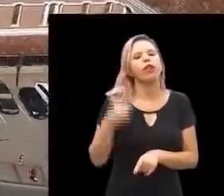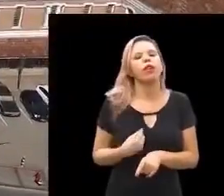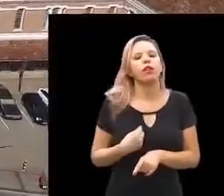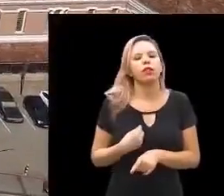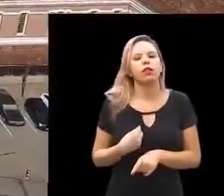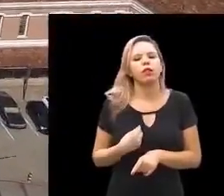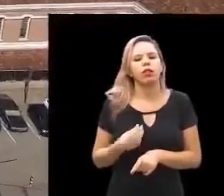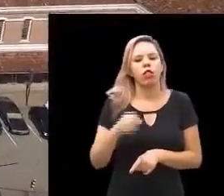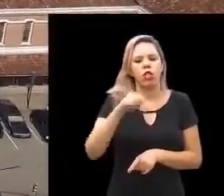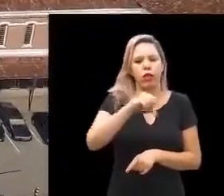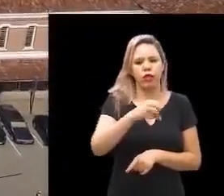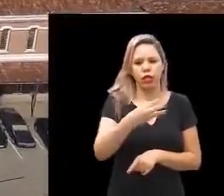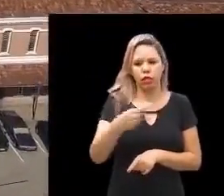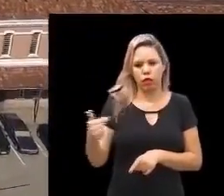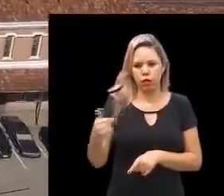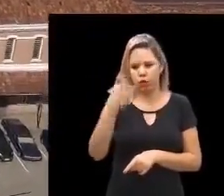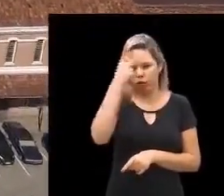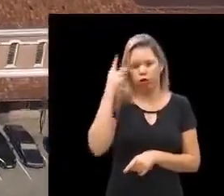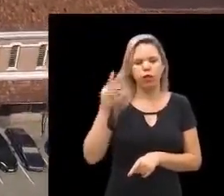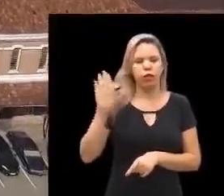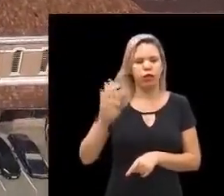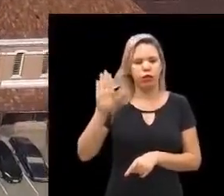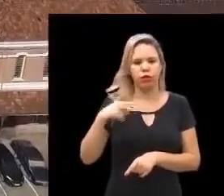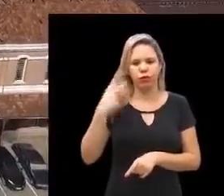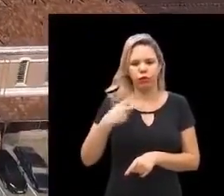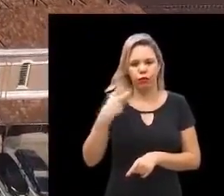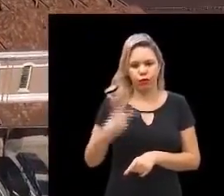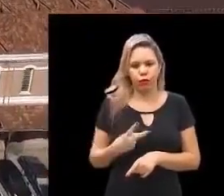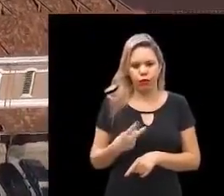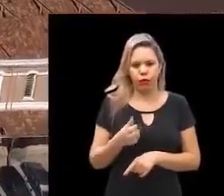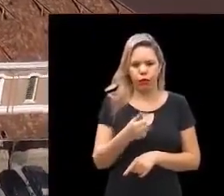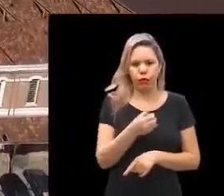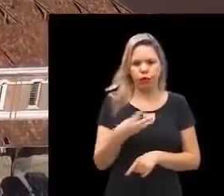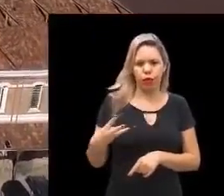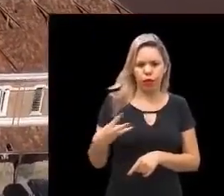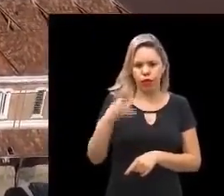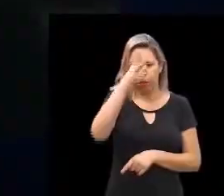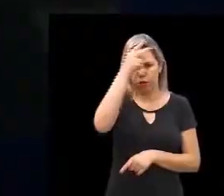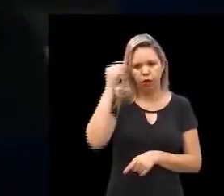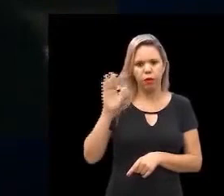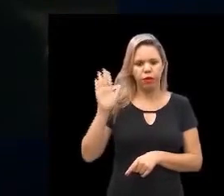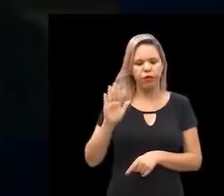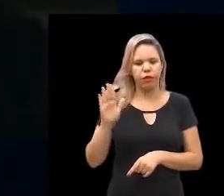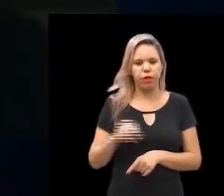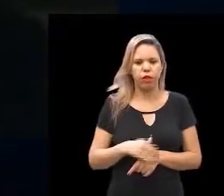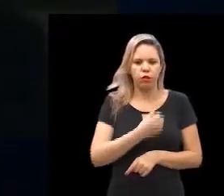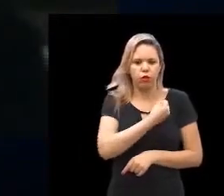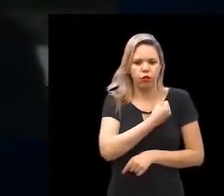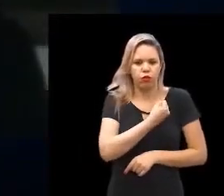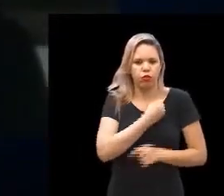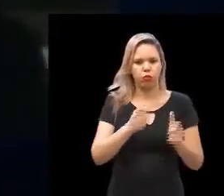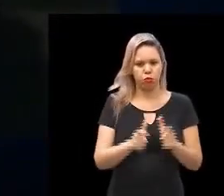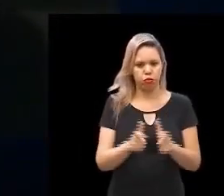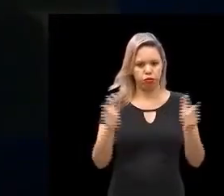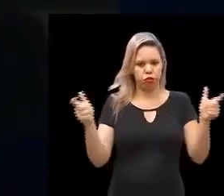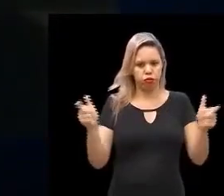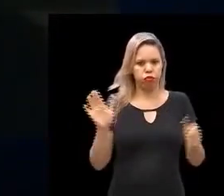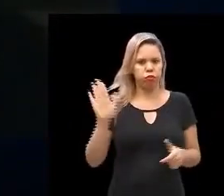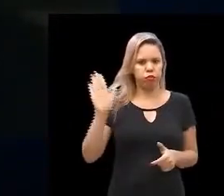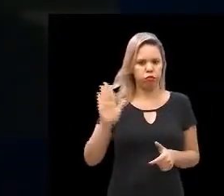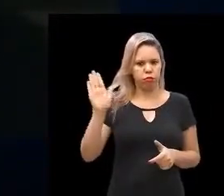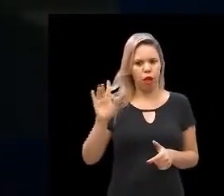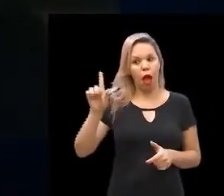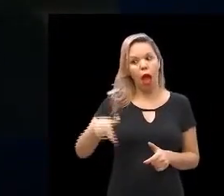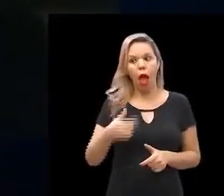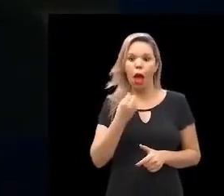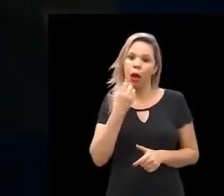de 932 candidatos a vereador e 13 para prefeito. Esse número muito grande de candidatos, por um